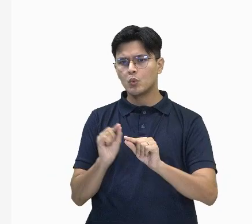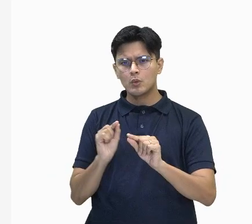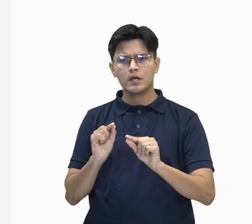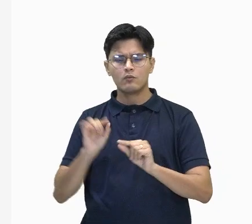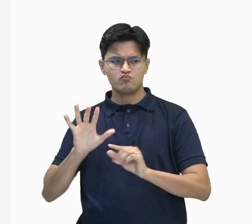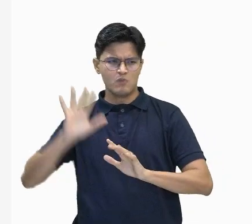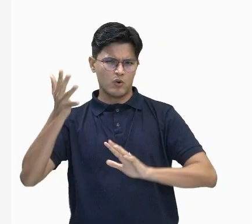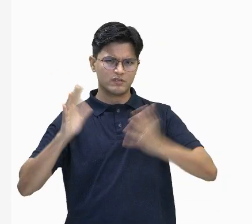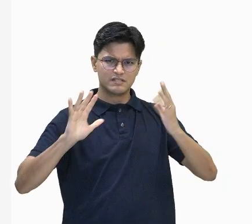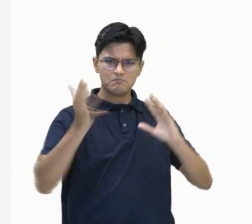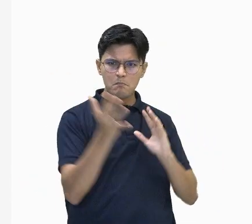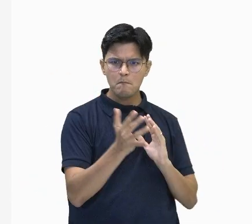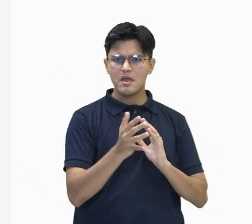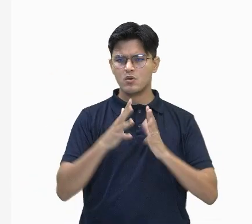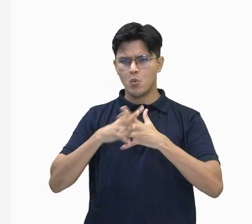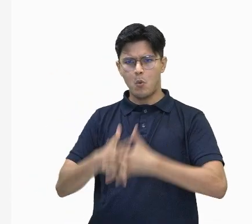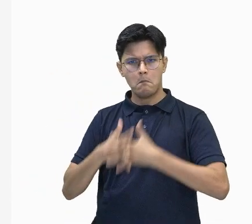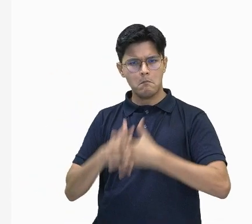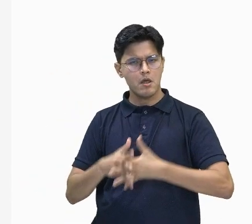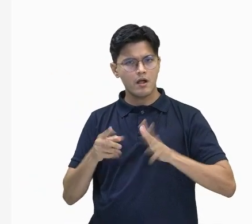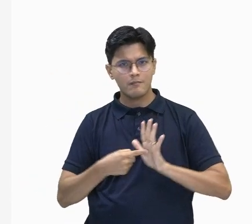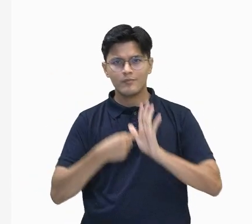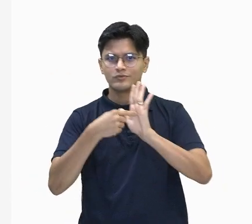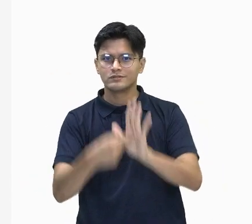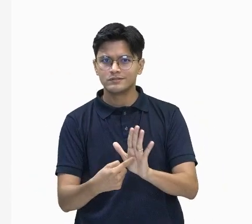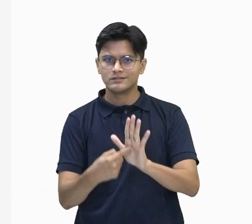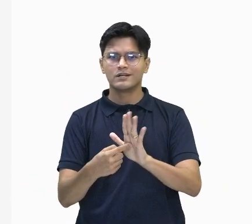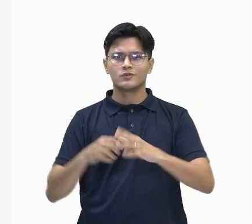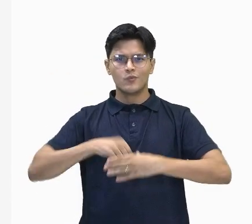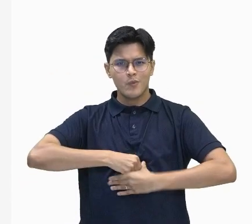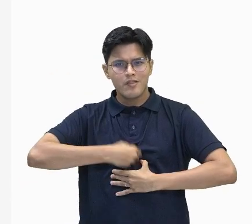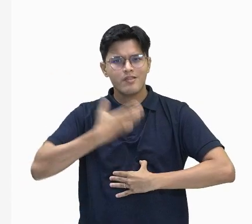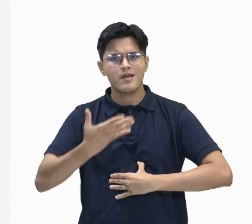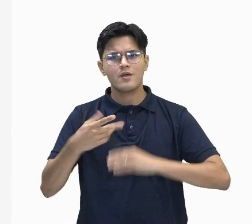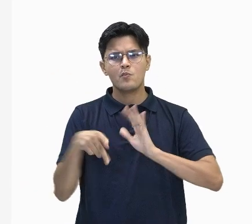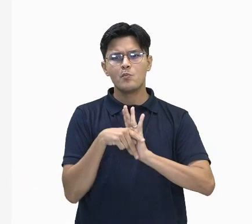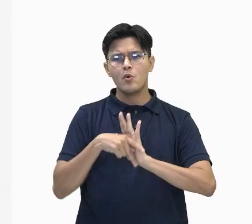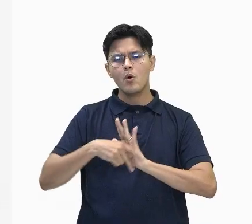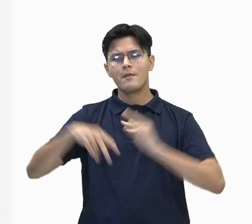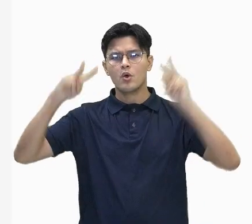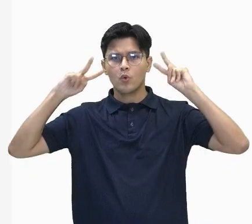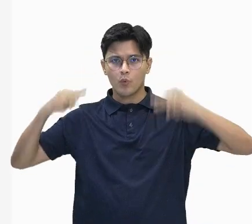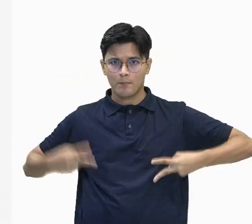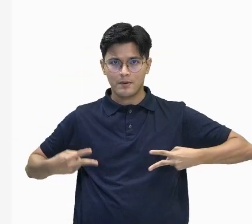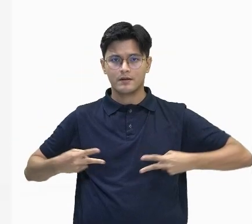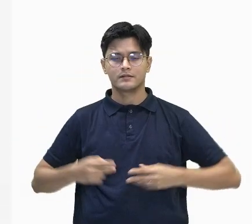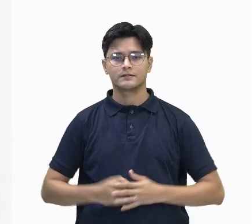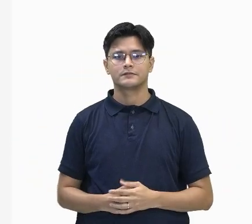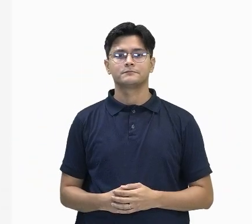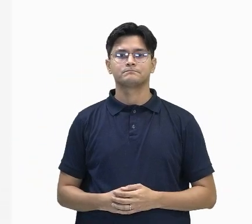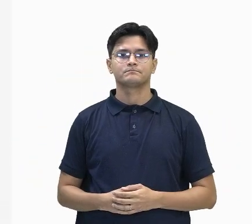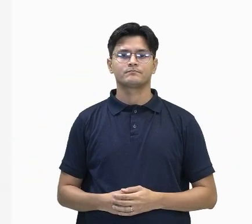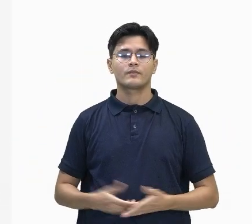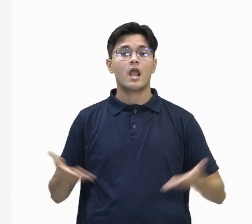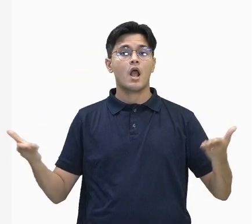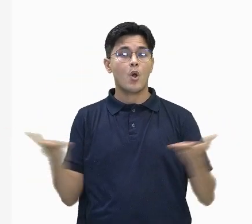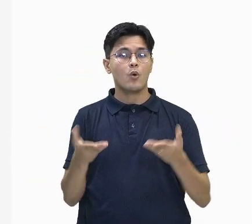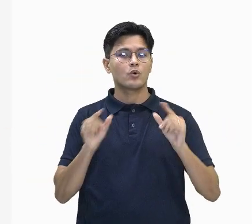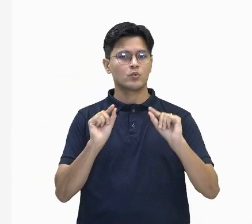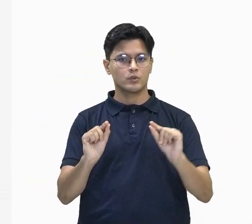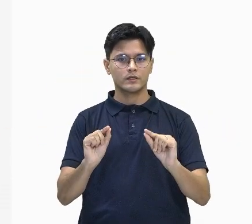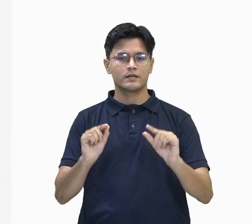alma humana. Muito bem. Seguindo, então, nós vamos observar aqui as